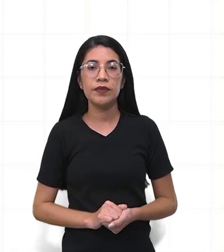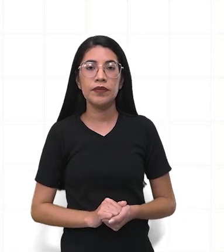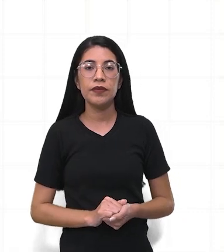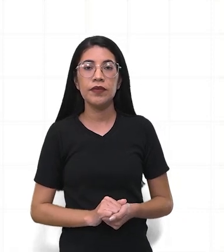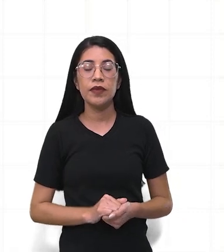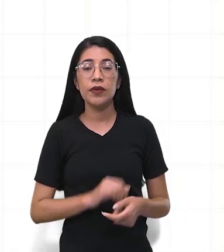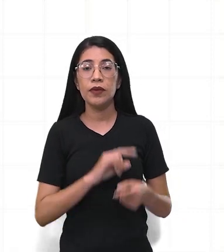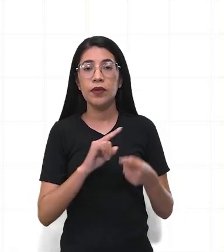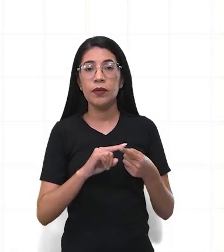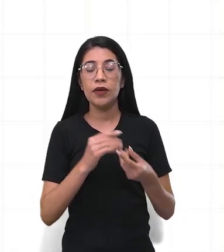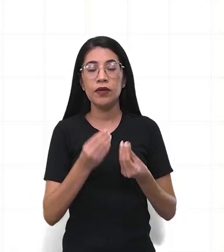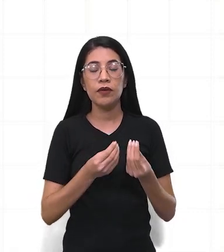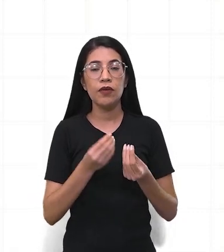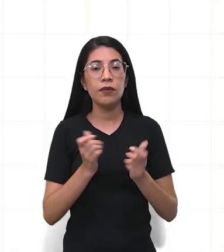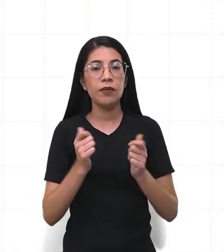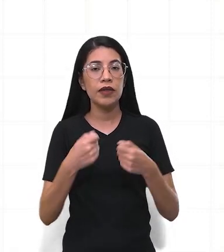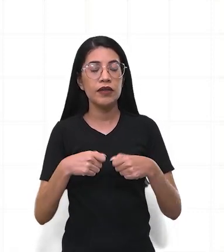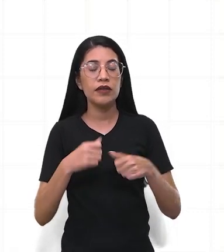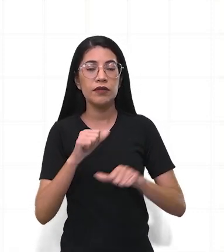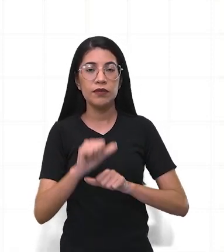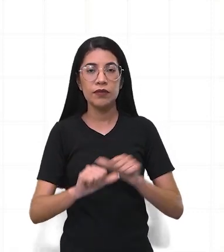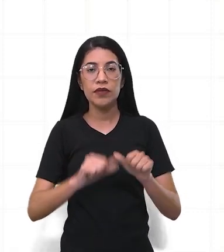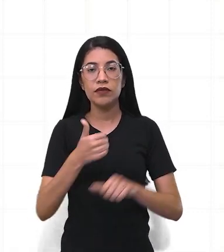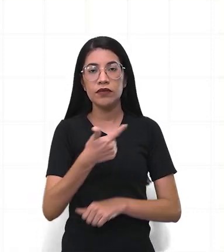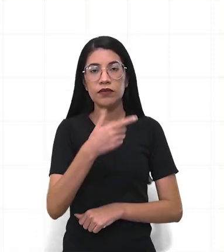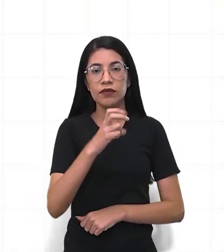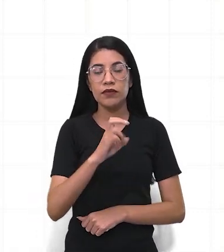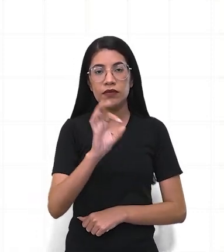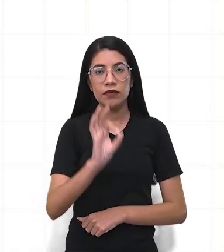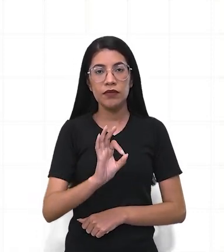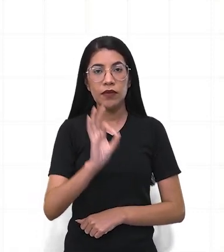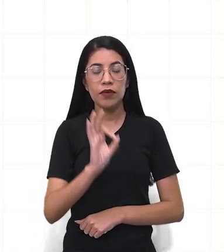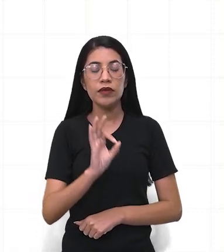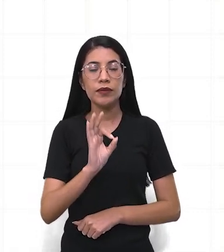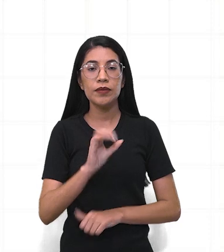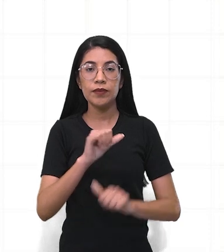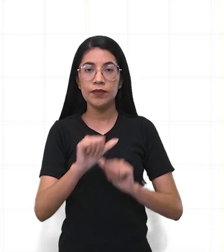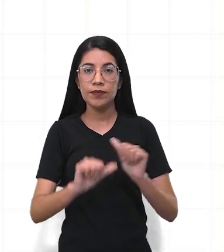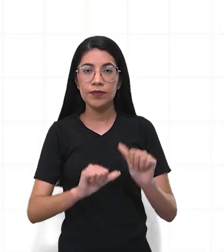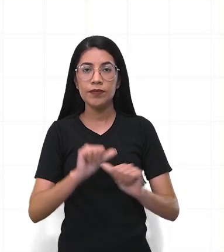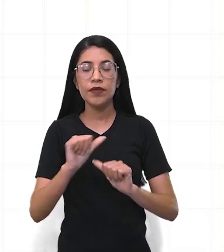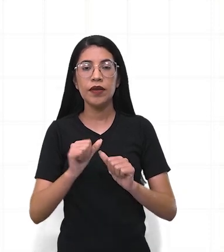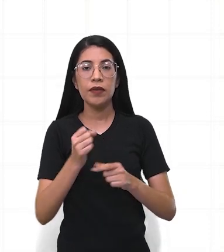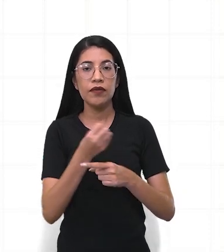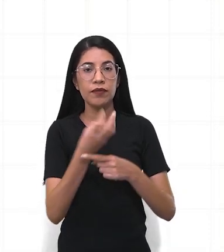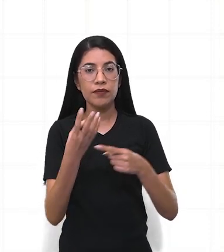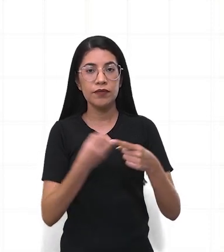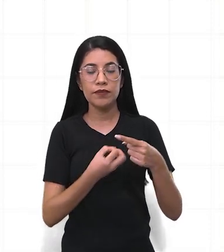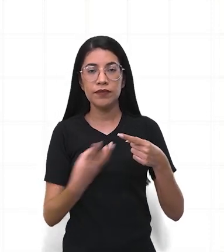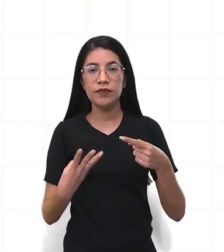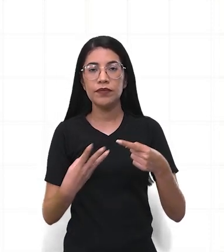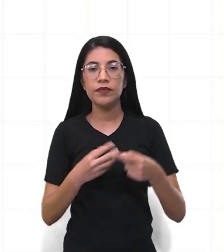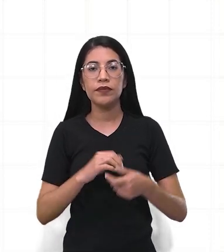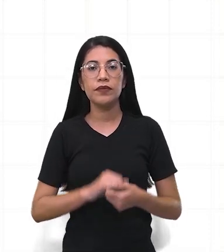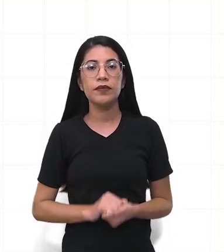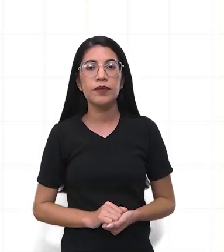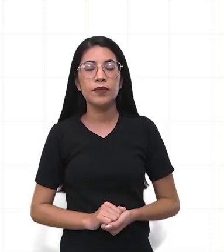vai fazer, transformar esse 25% em fração, que vai